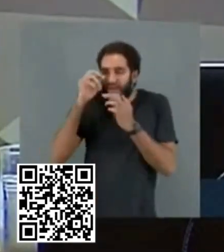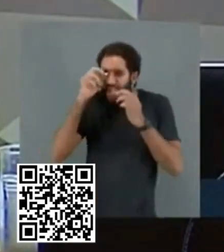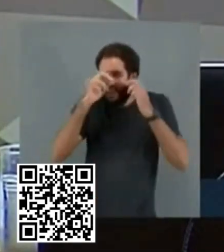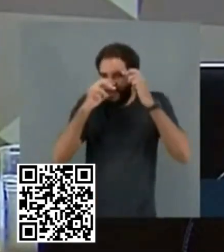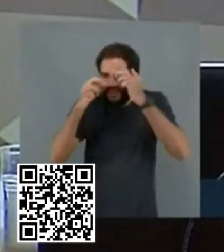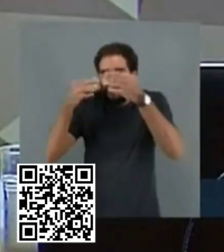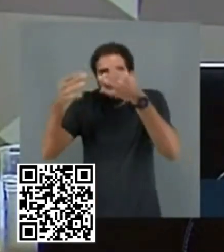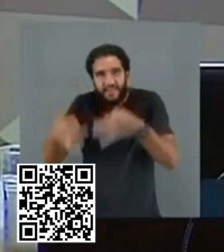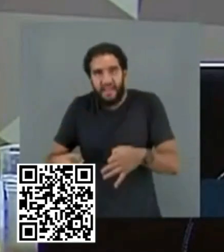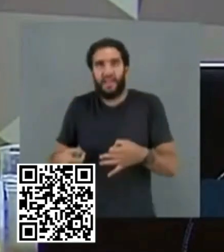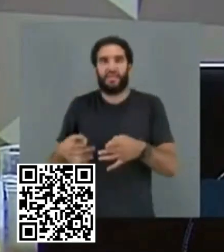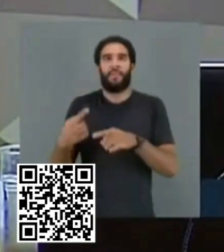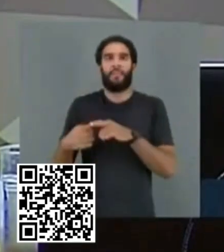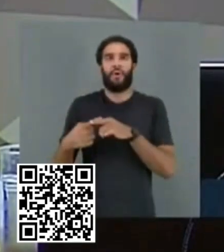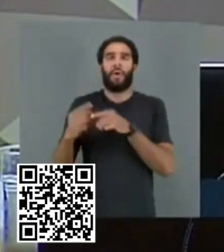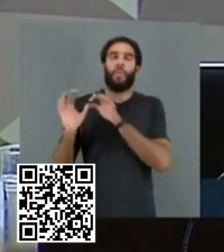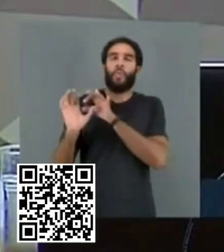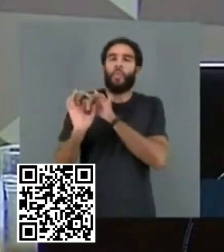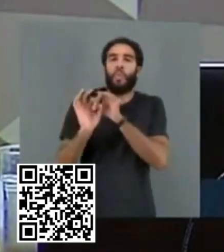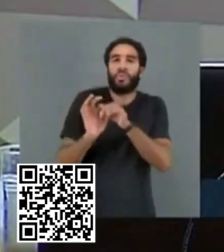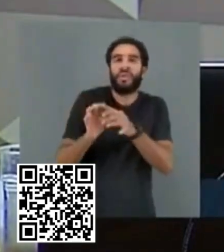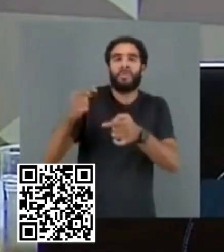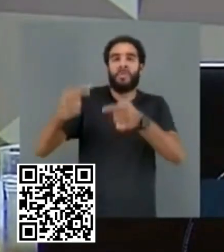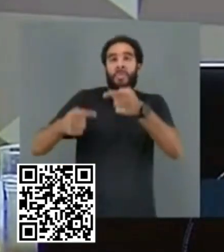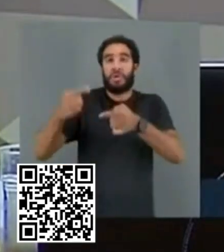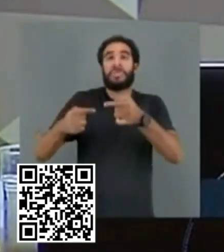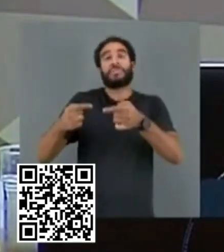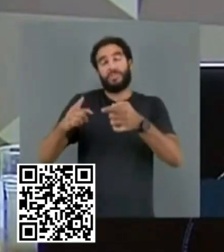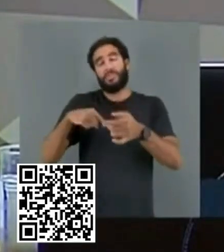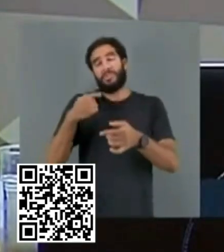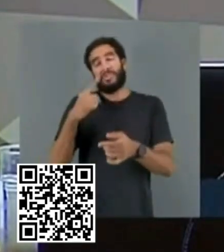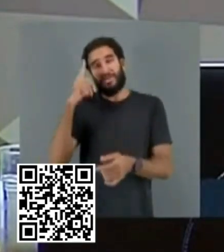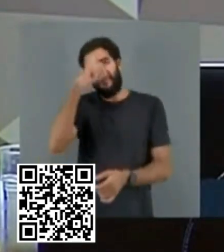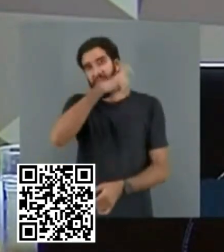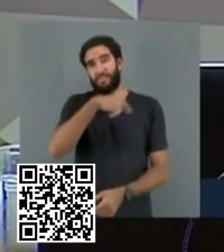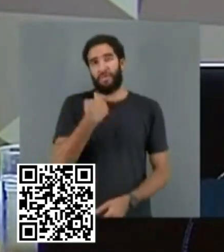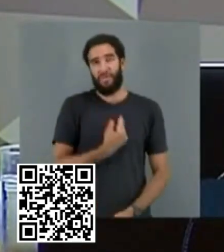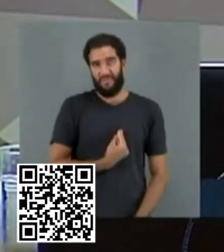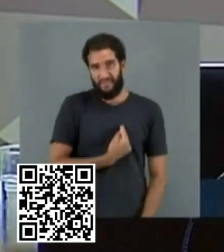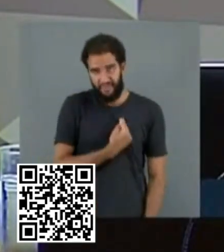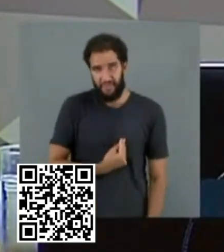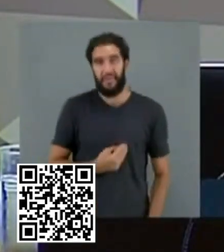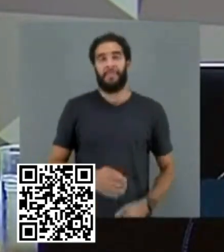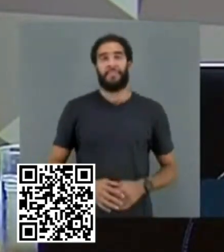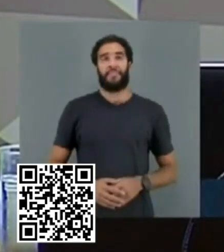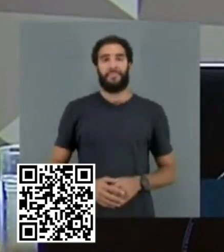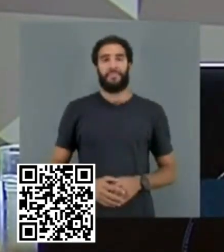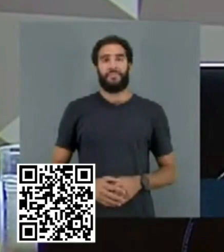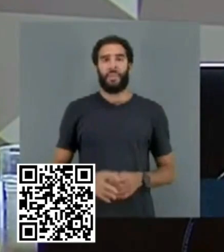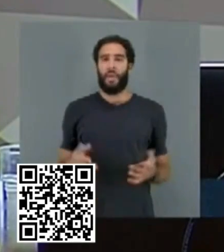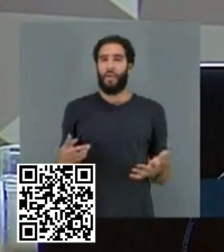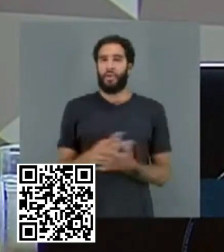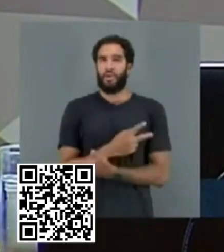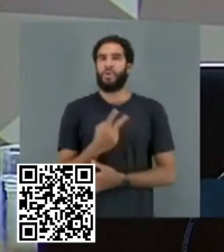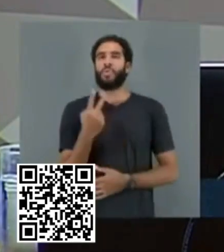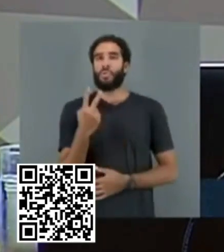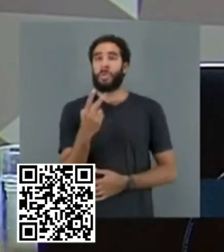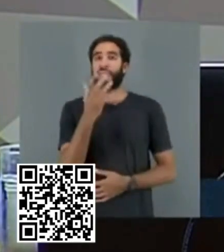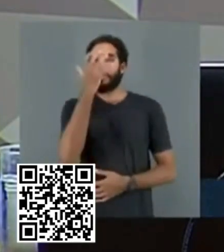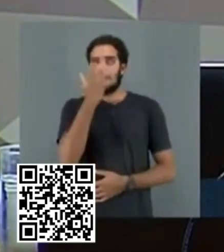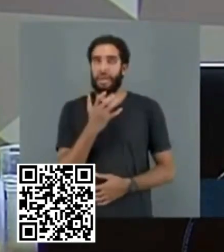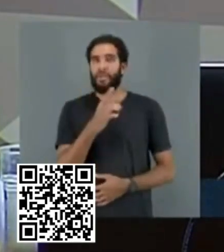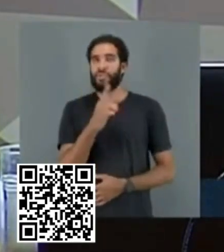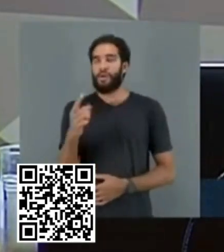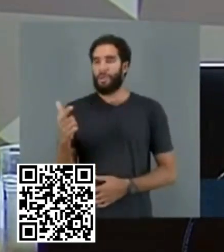provavelmente em razão do contexto político extravagante que atualmente vivemos. Nessa esteira, 2 acontecimentos gravíssimos ocorreram nos